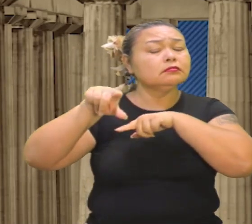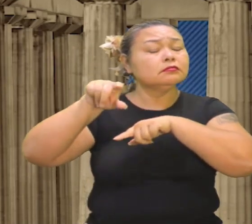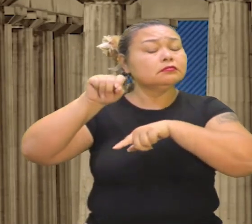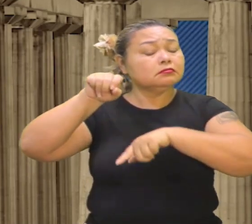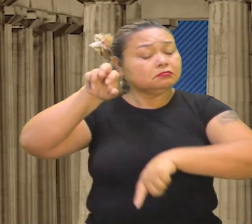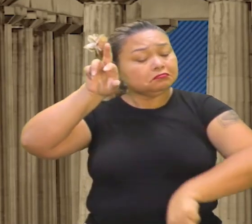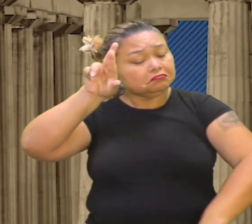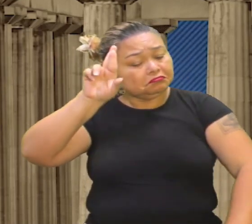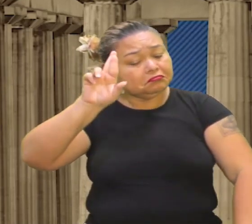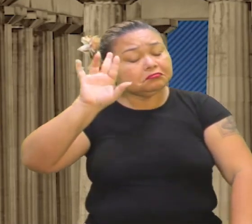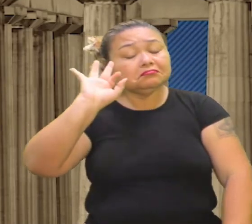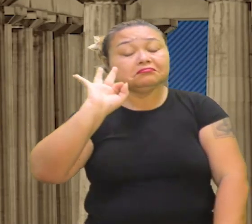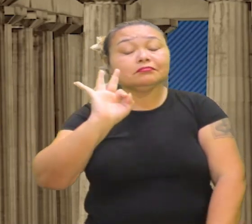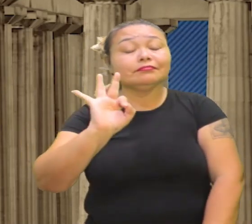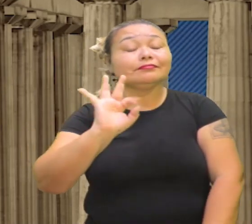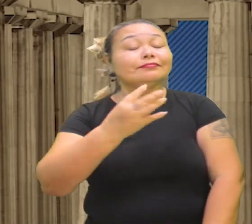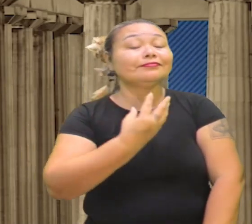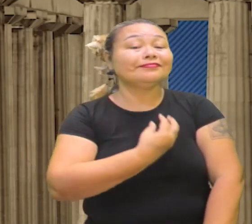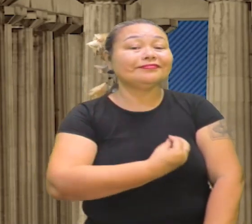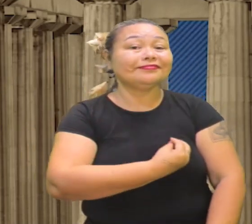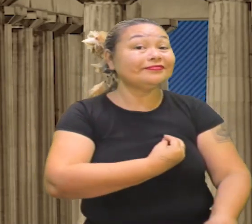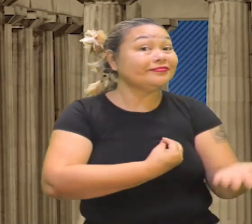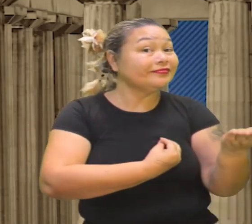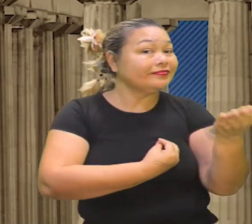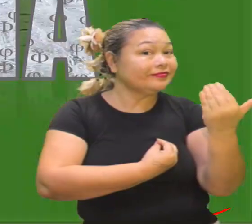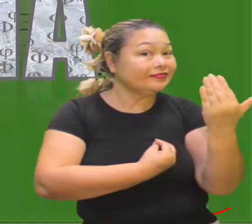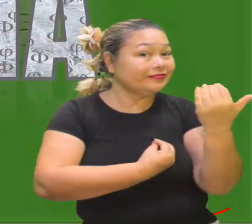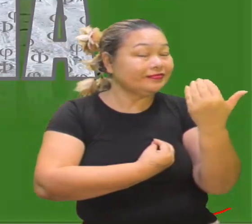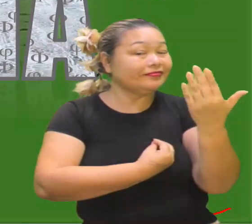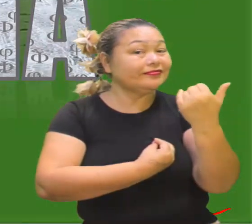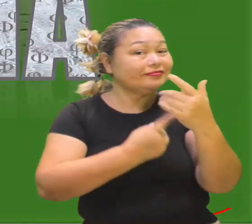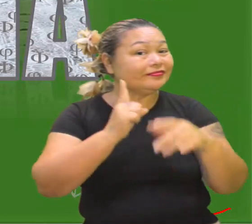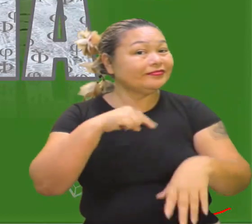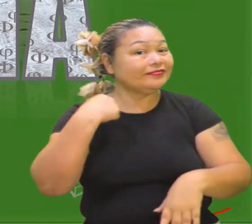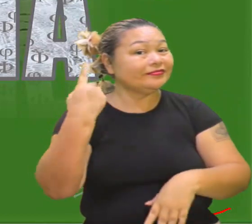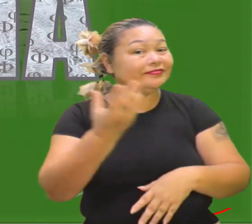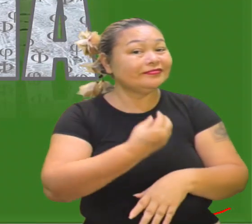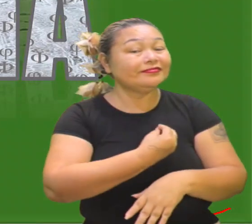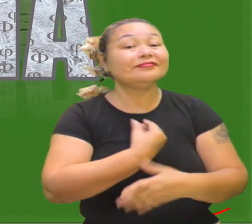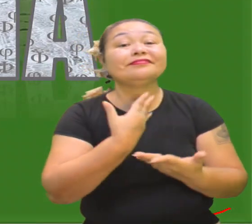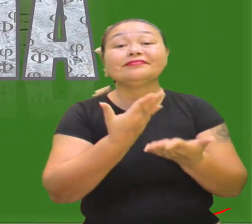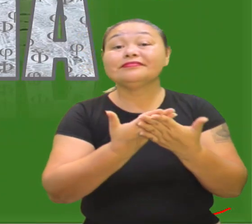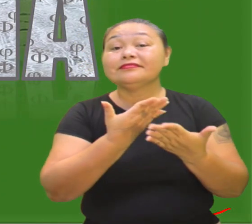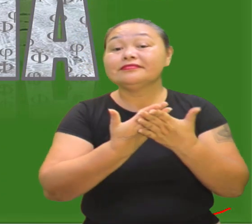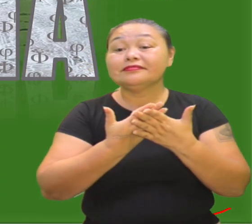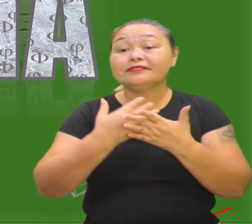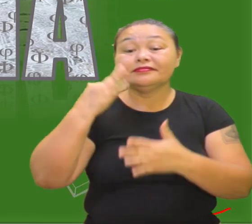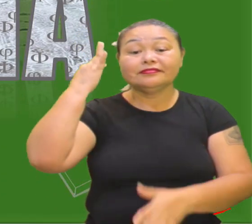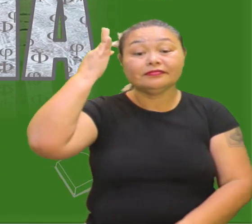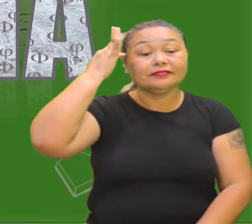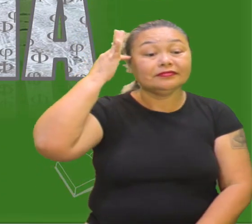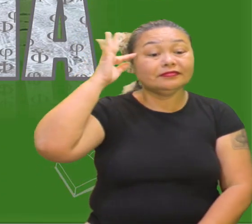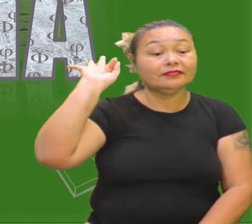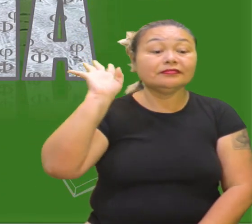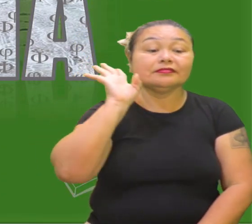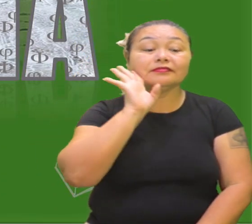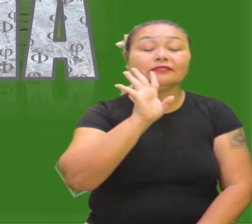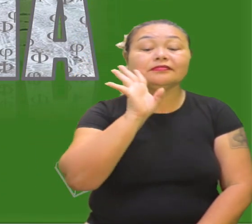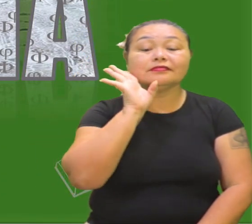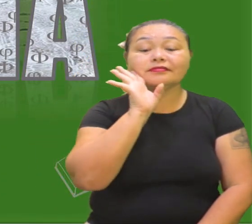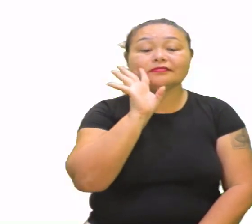acertadas na vida, né? Vamos lá, iniciar, olha aí, as nossas aulas de filosofia, ó! Que bacana, gente!